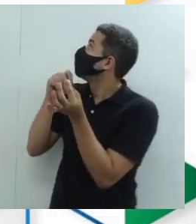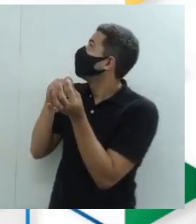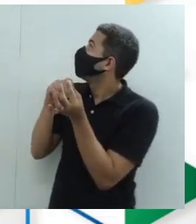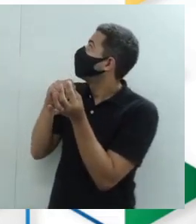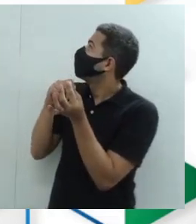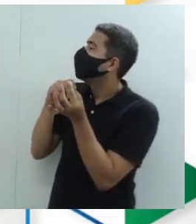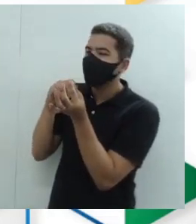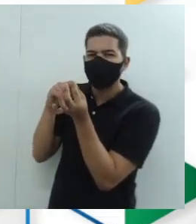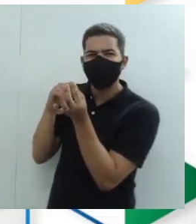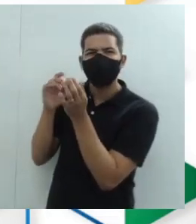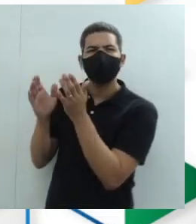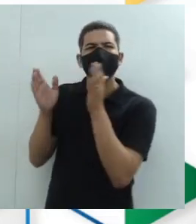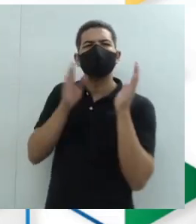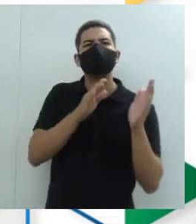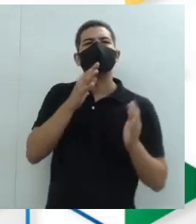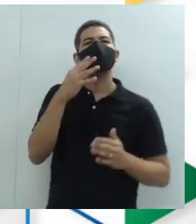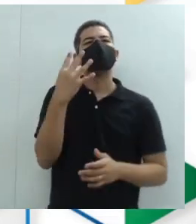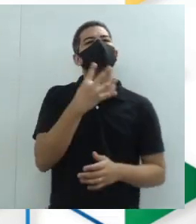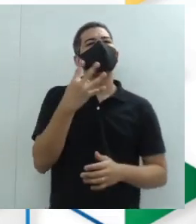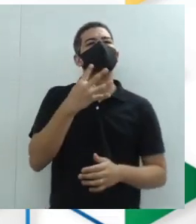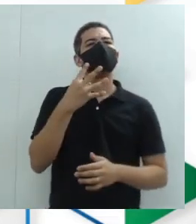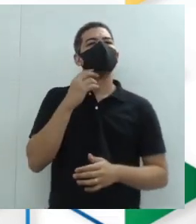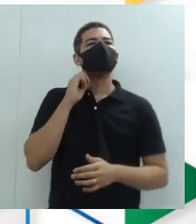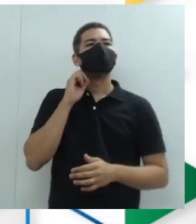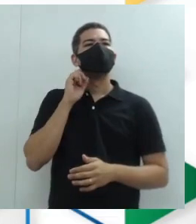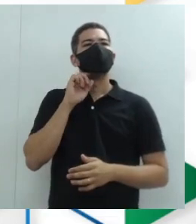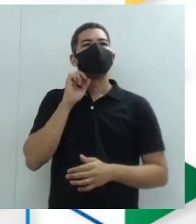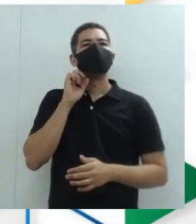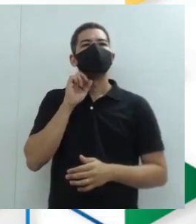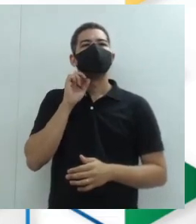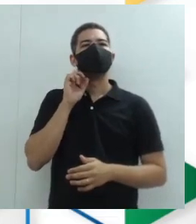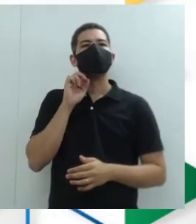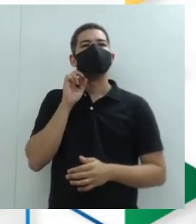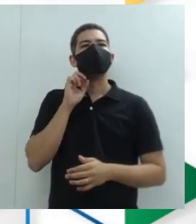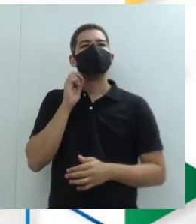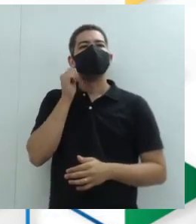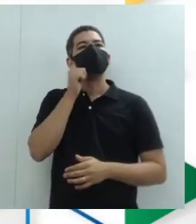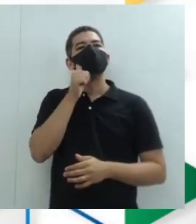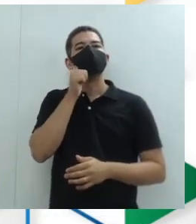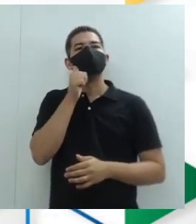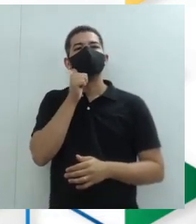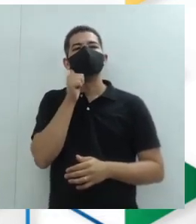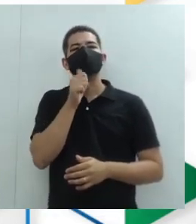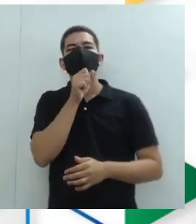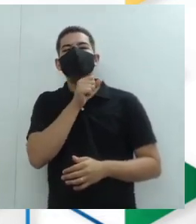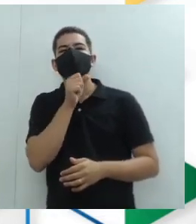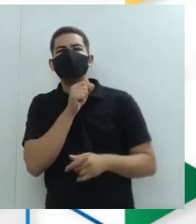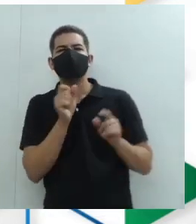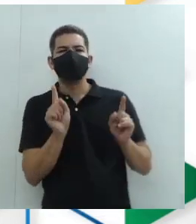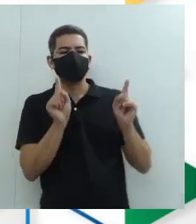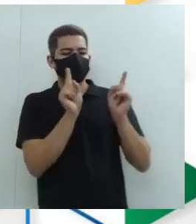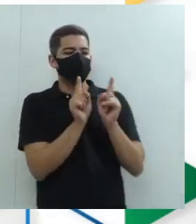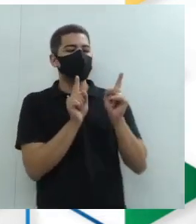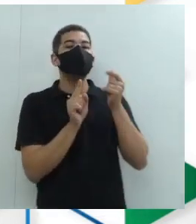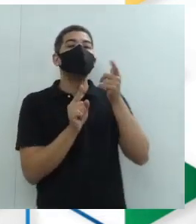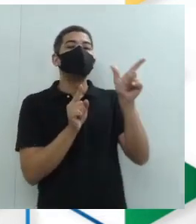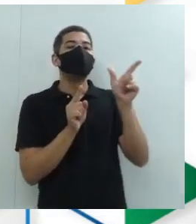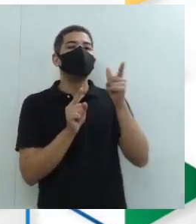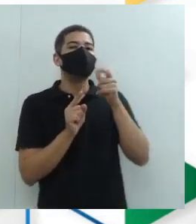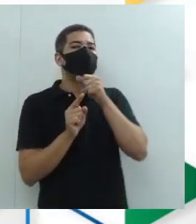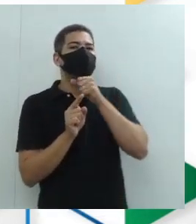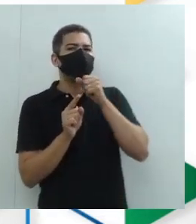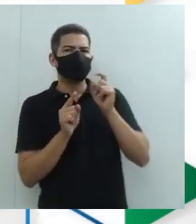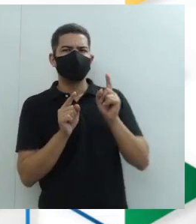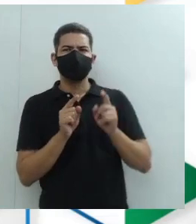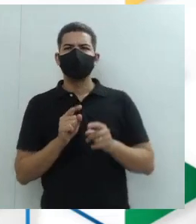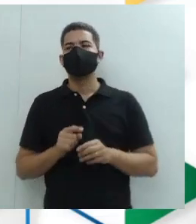No quarto quadrinho, temos uma senhorinha conversando com outra e diz assim, escrevi para